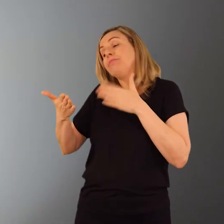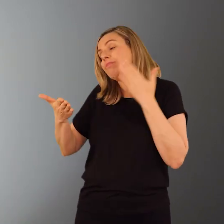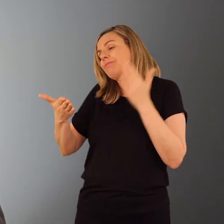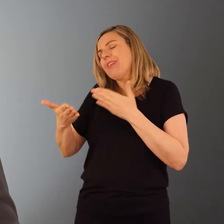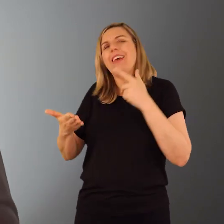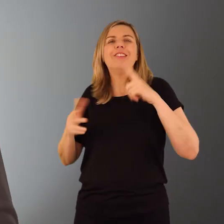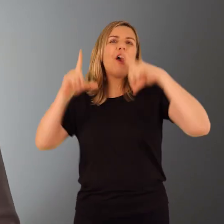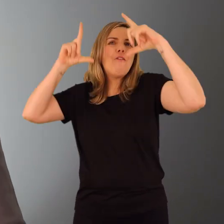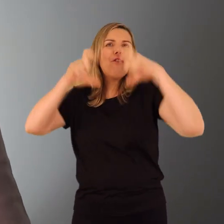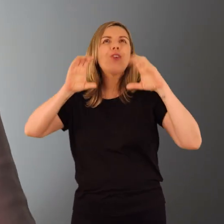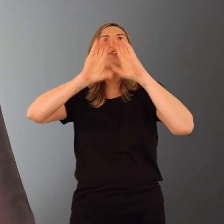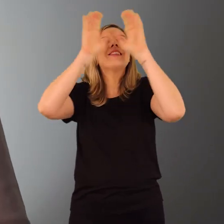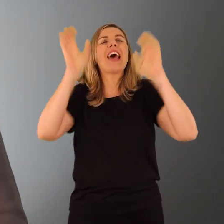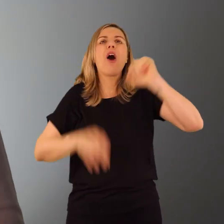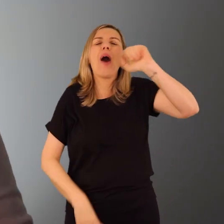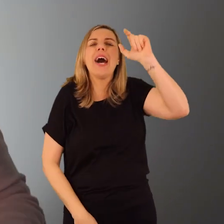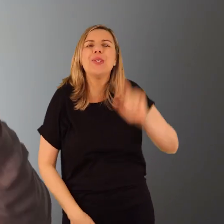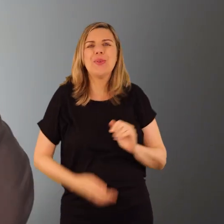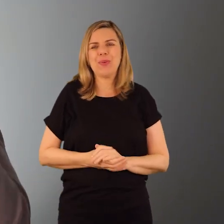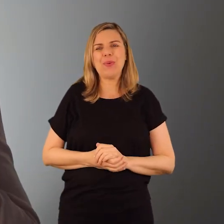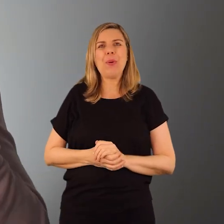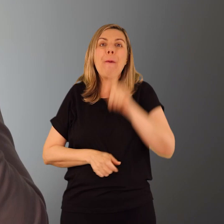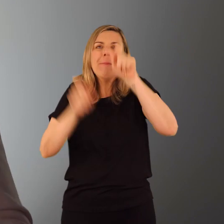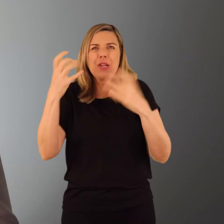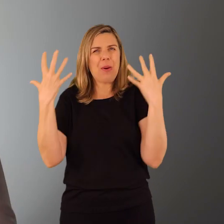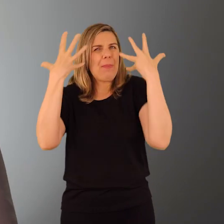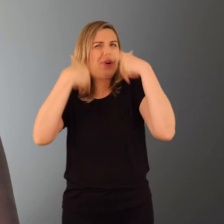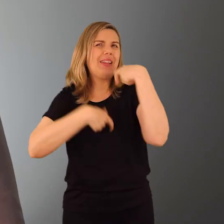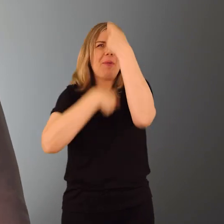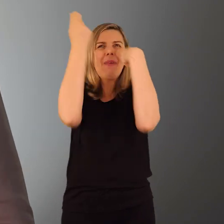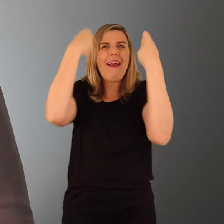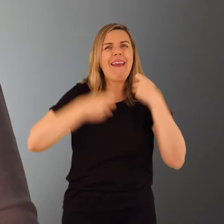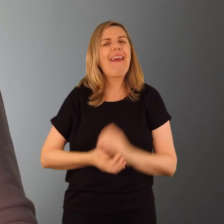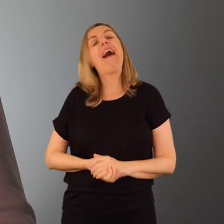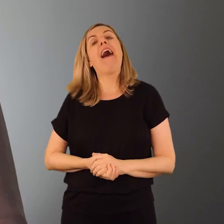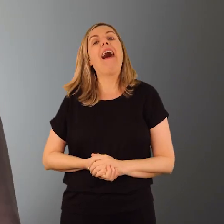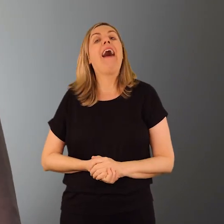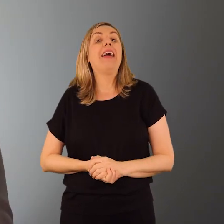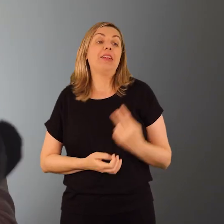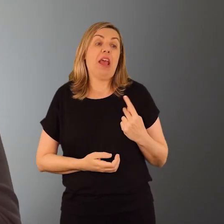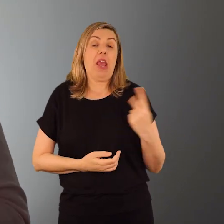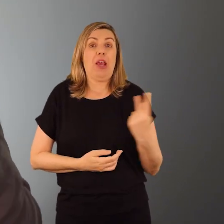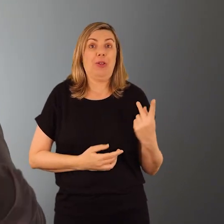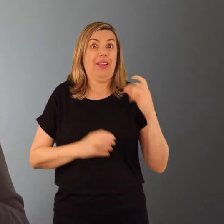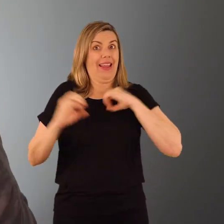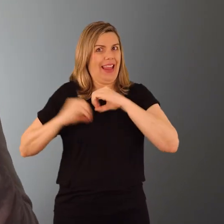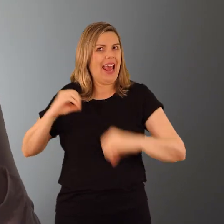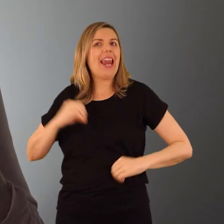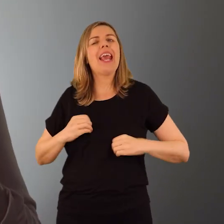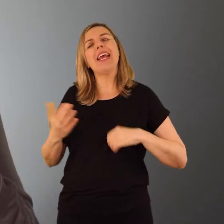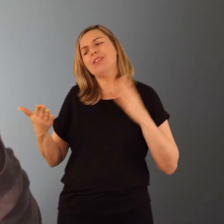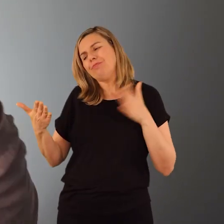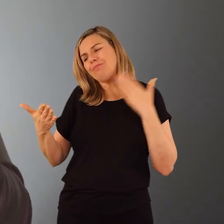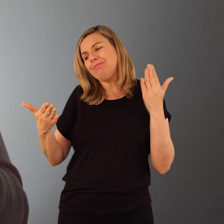tinha assim, céu azul, gente maquiada, bonita, né? E aí eu e a Tereza